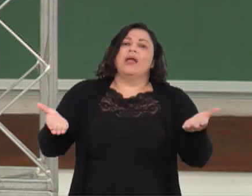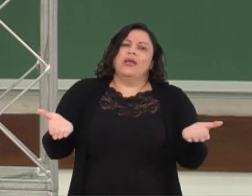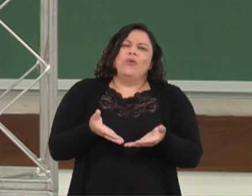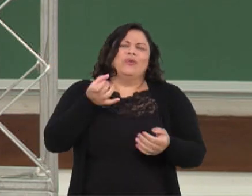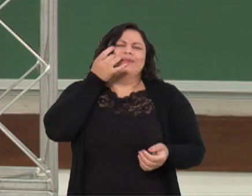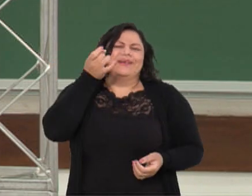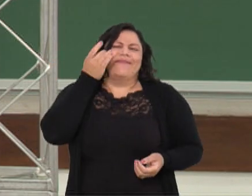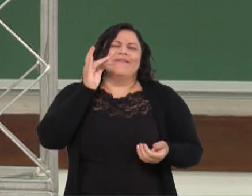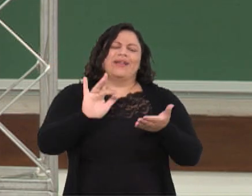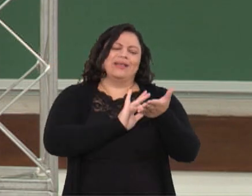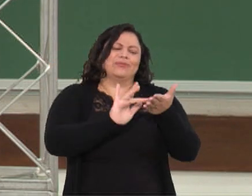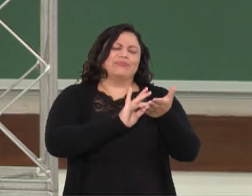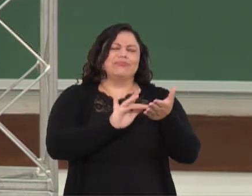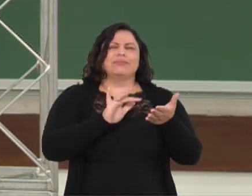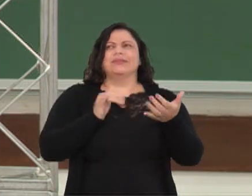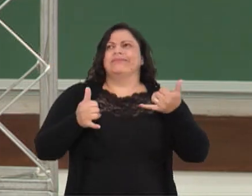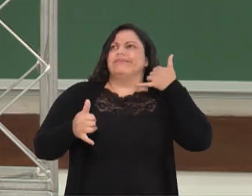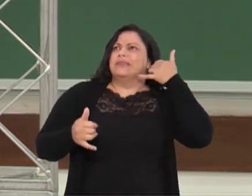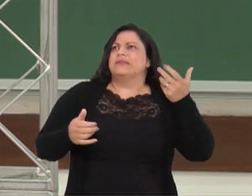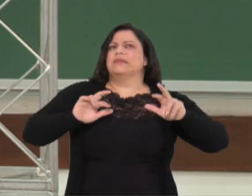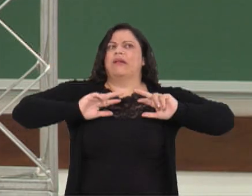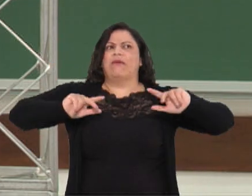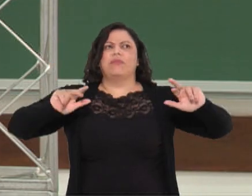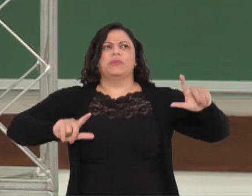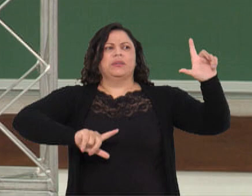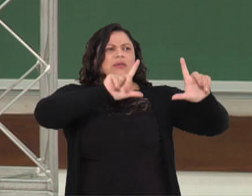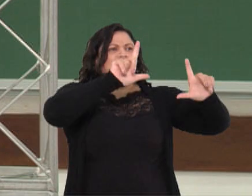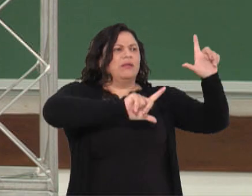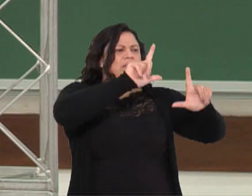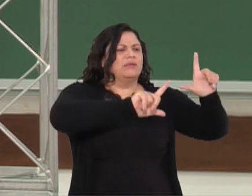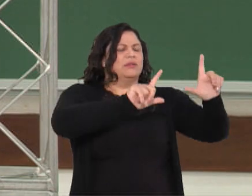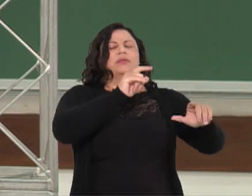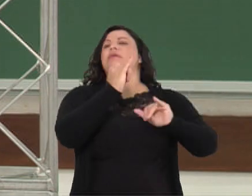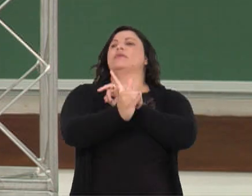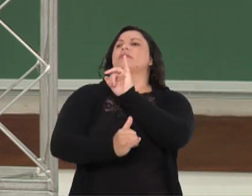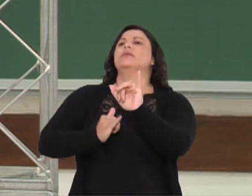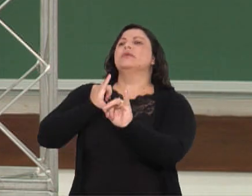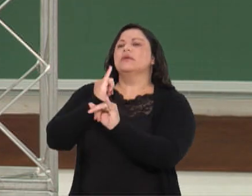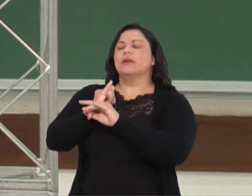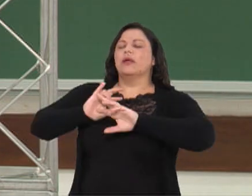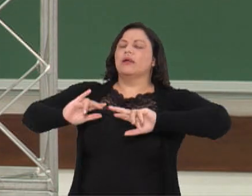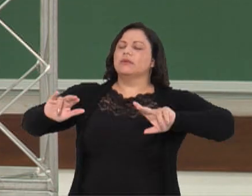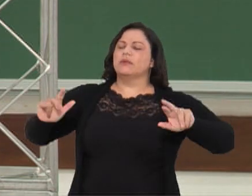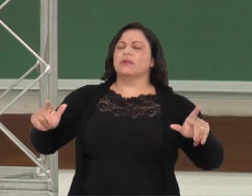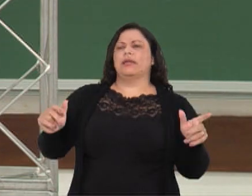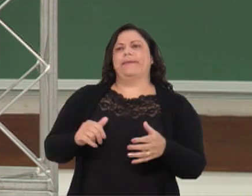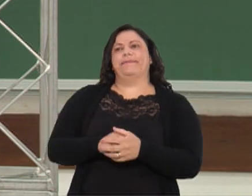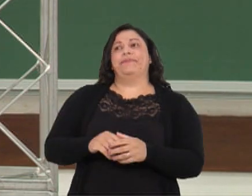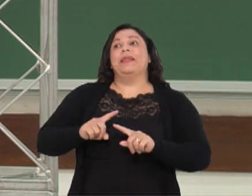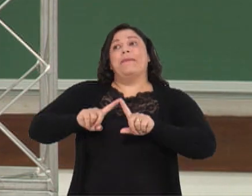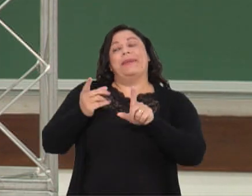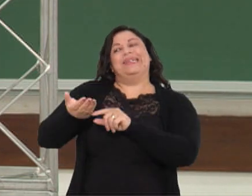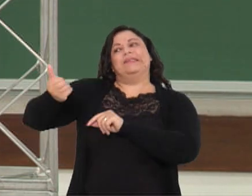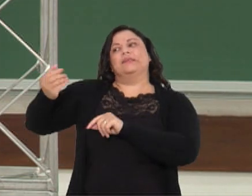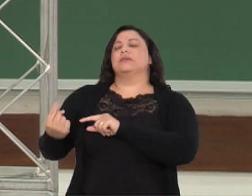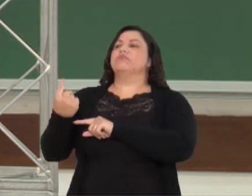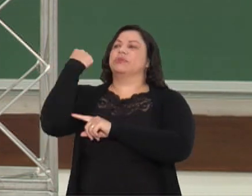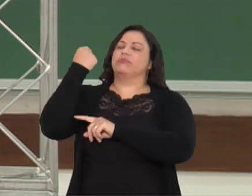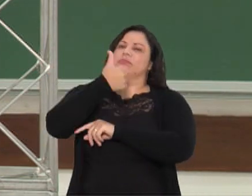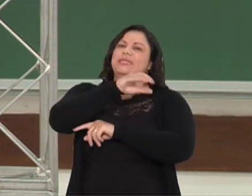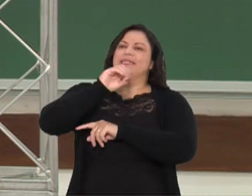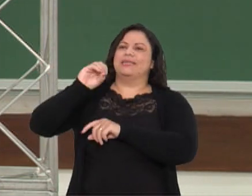com telefones, com televisão, com internet, coisas que simplesmente não existiam há 100